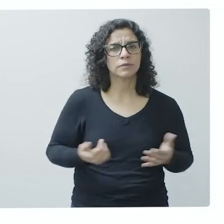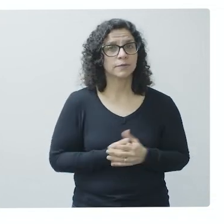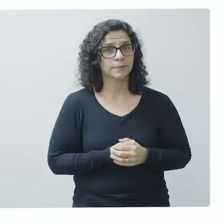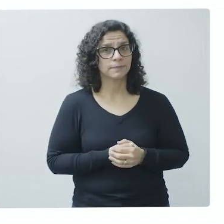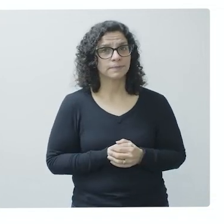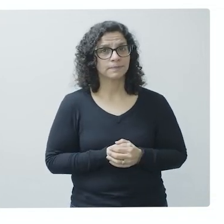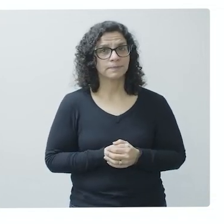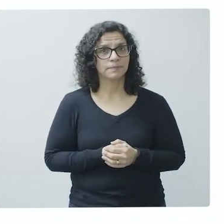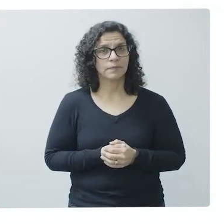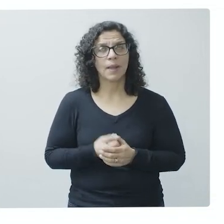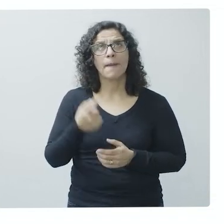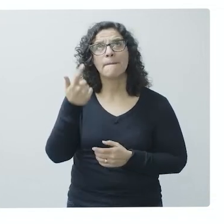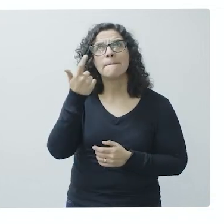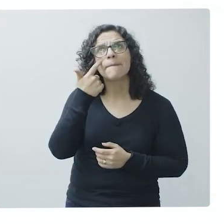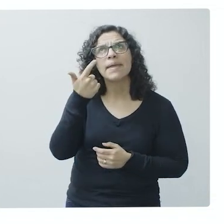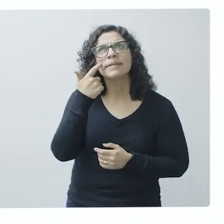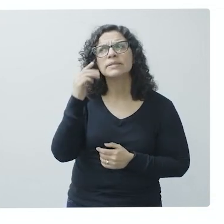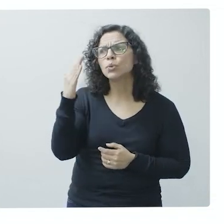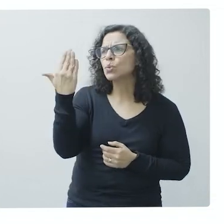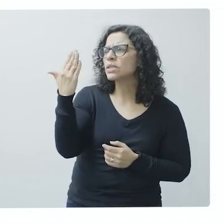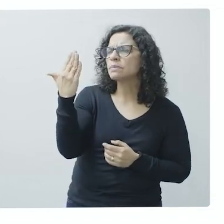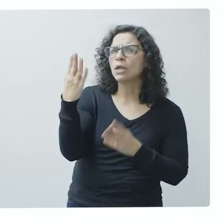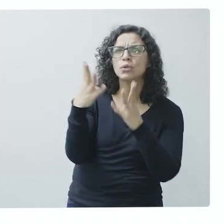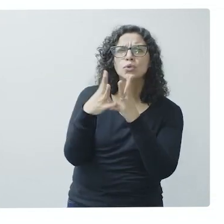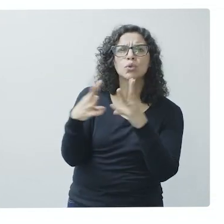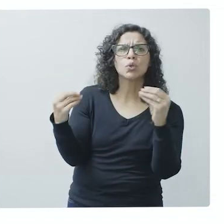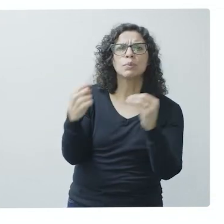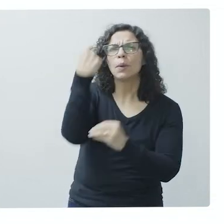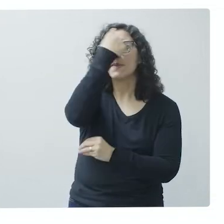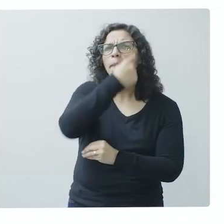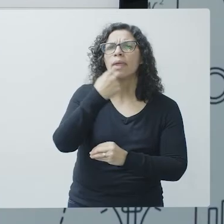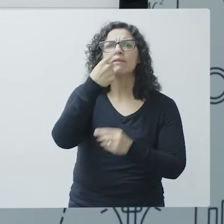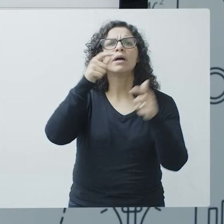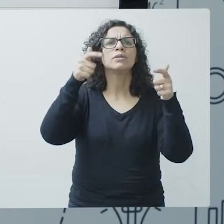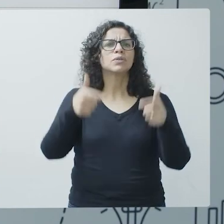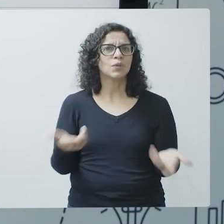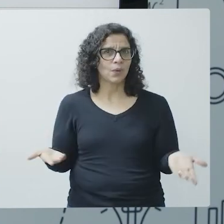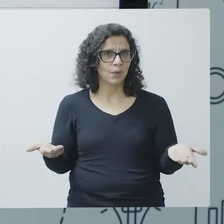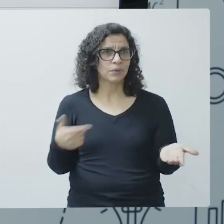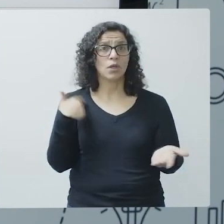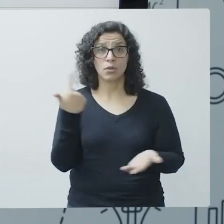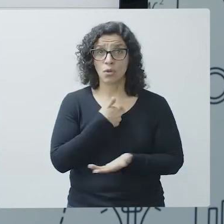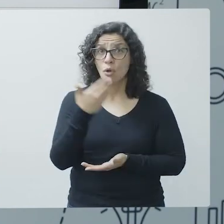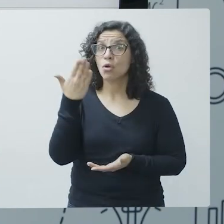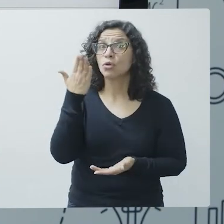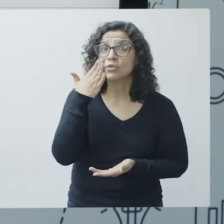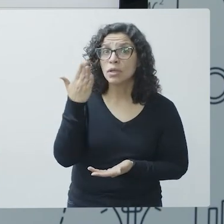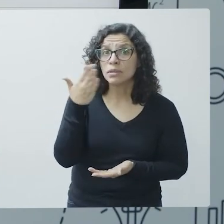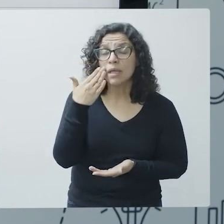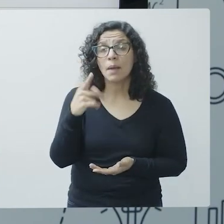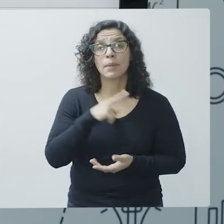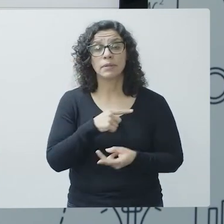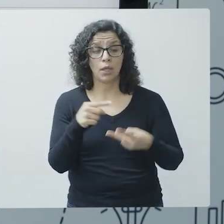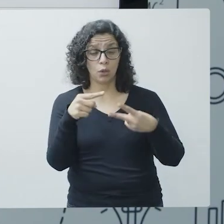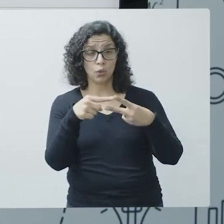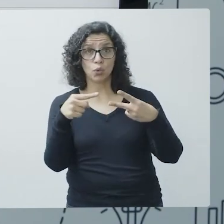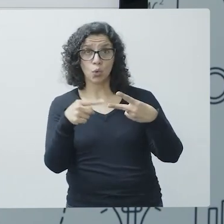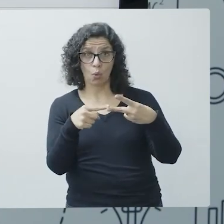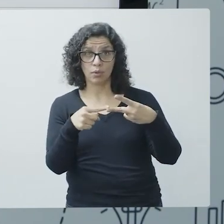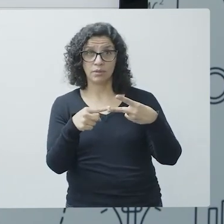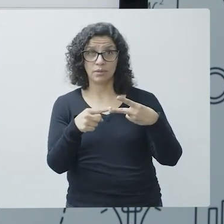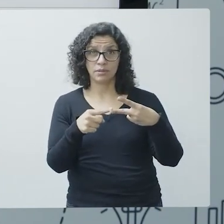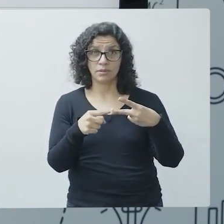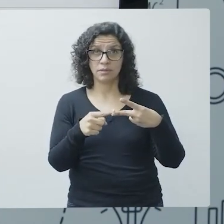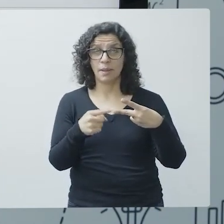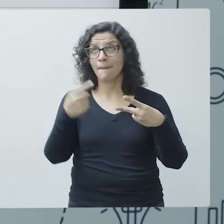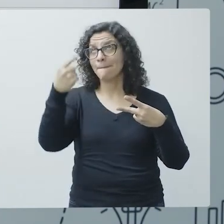Olha só, pensem bem, porque agora a gente já sabe que nós temos o quê? Nós temos duas